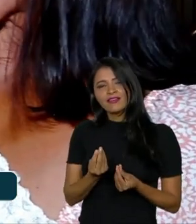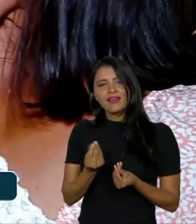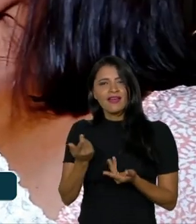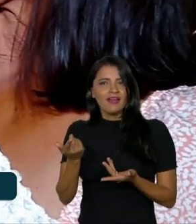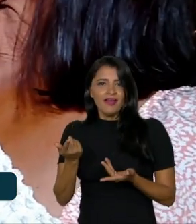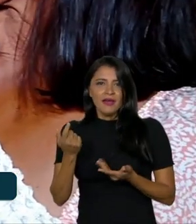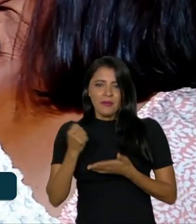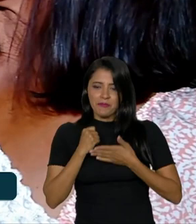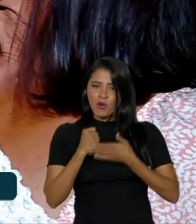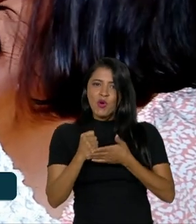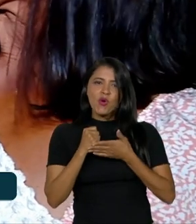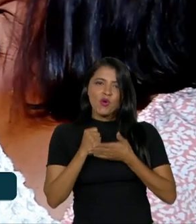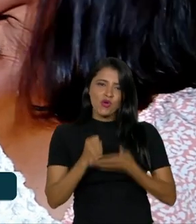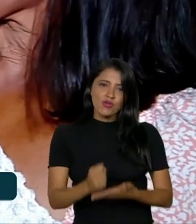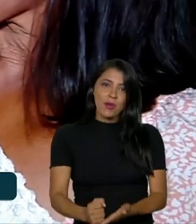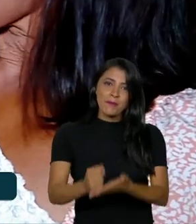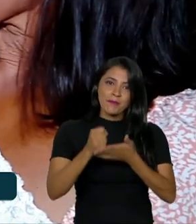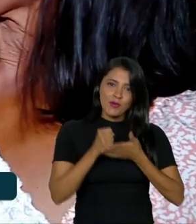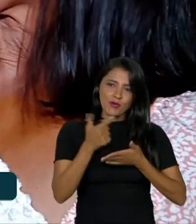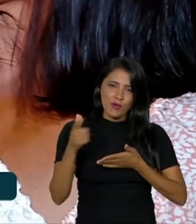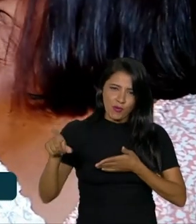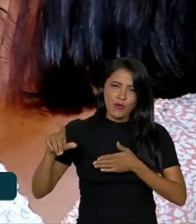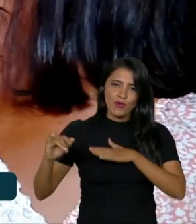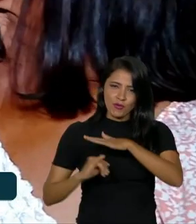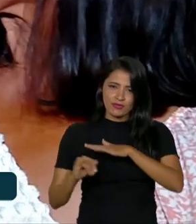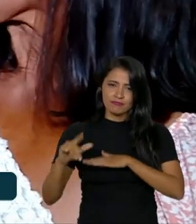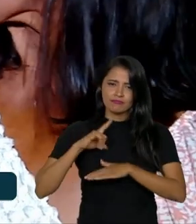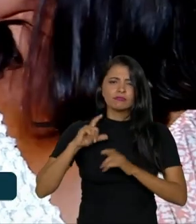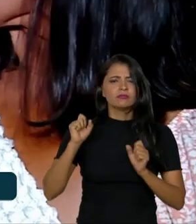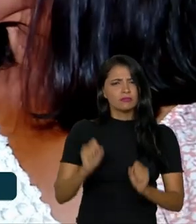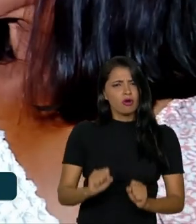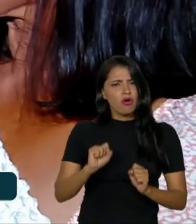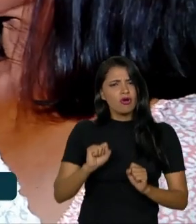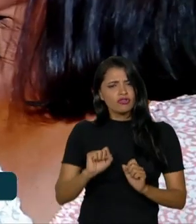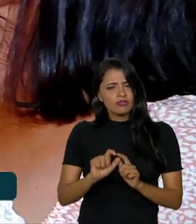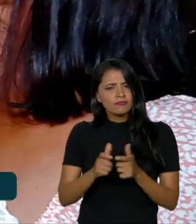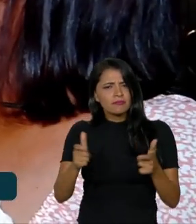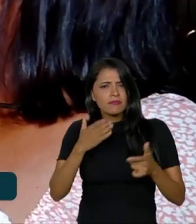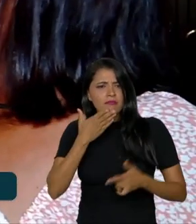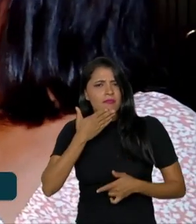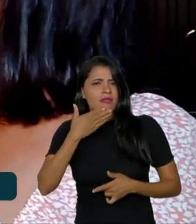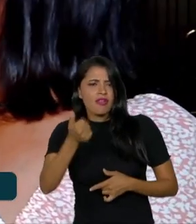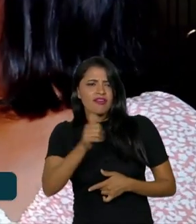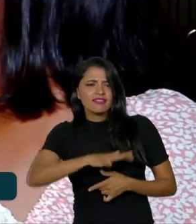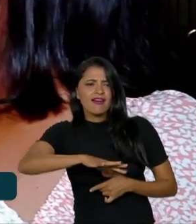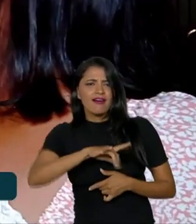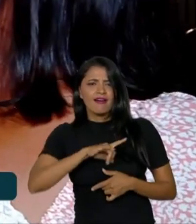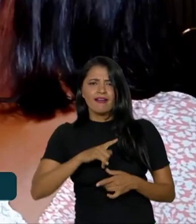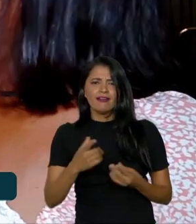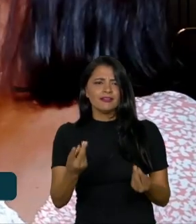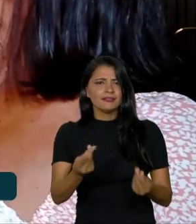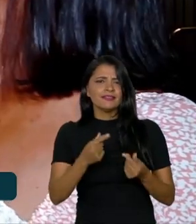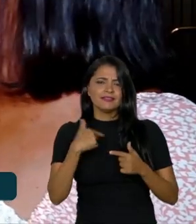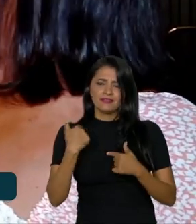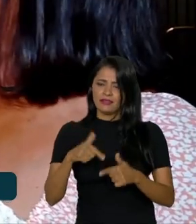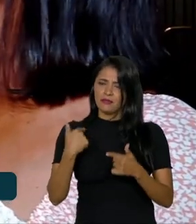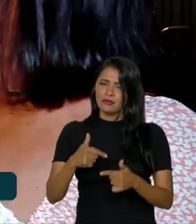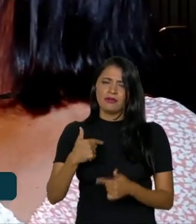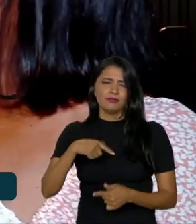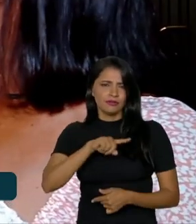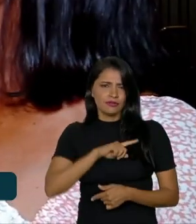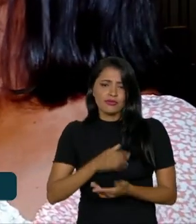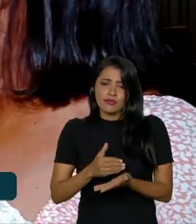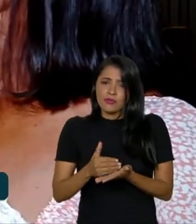de um apoio, né, das outras entidades, a gente pode enriquecer, né, esse trabalho que a gente